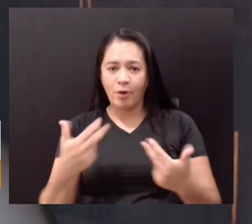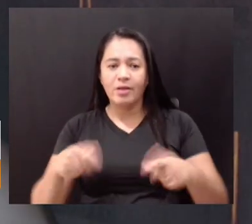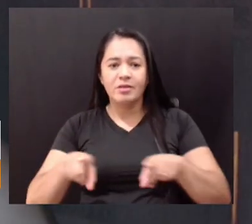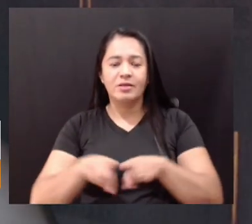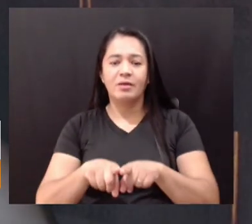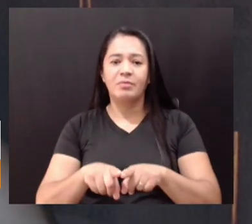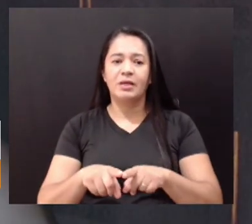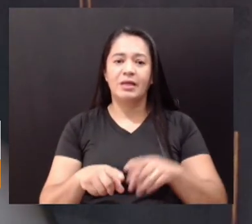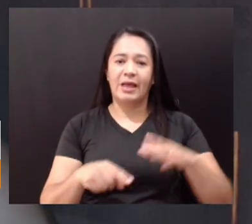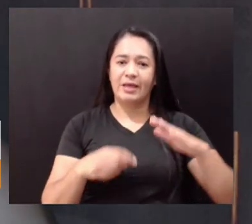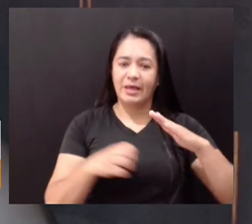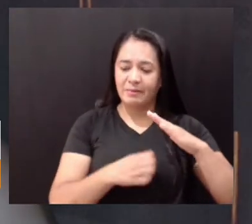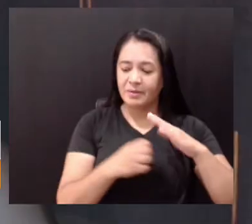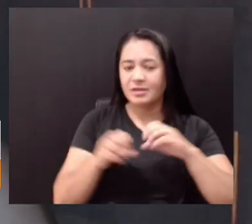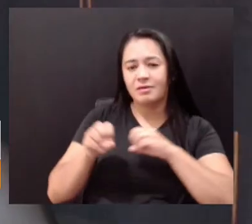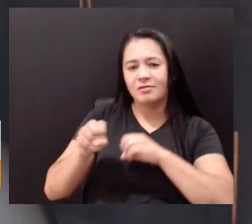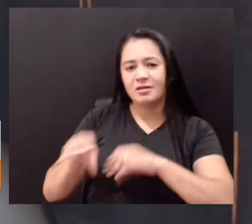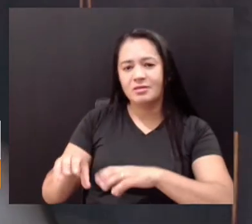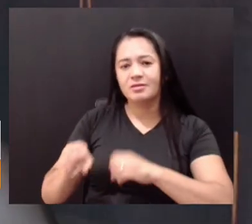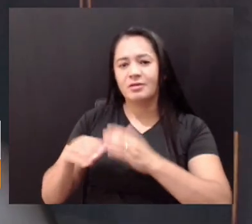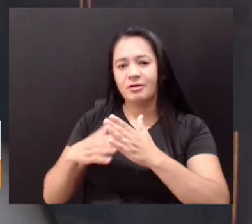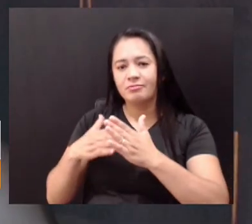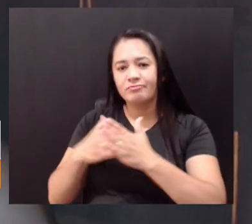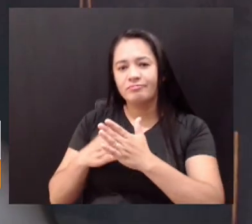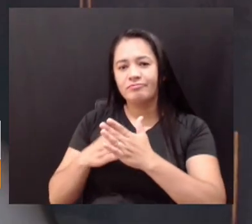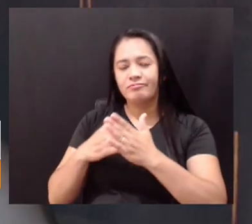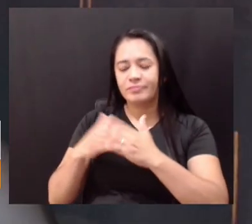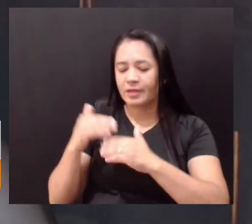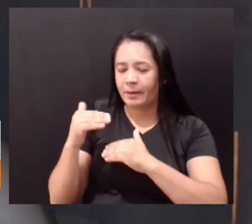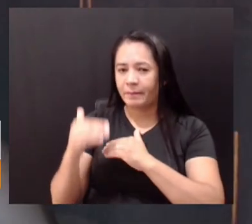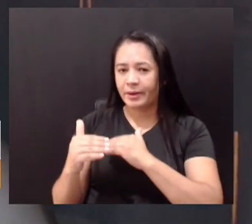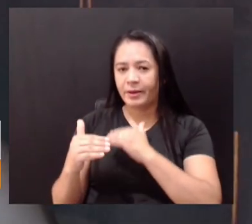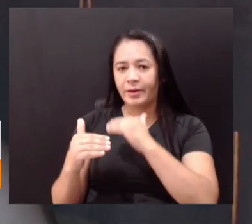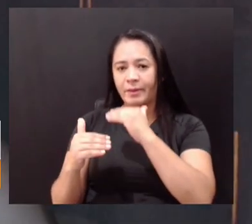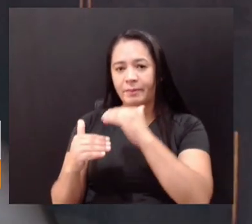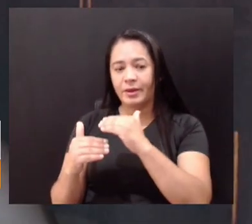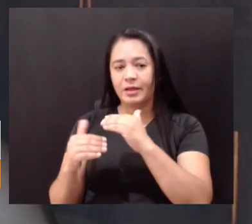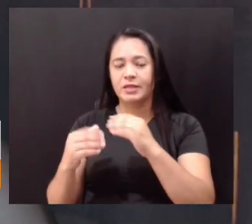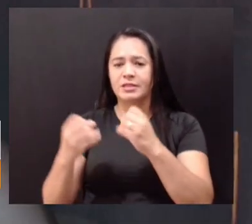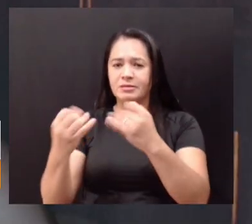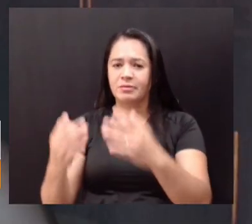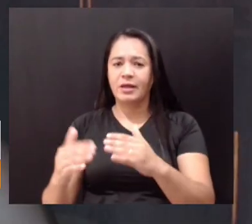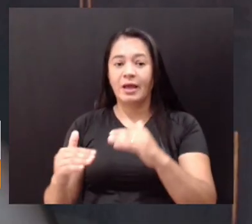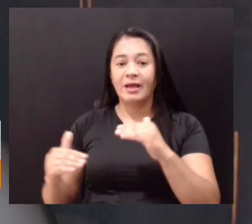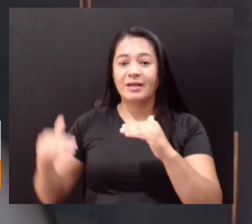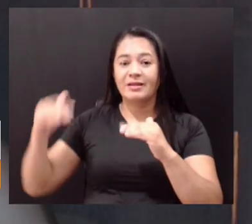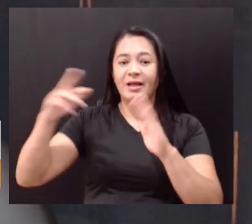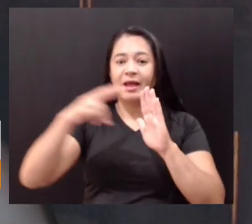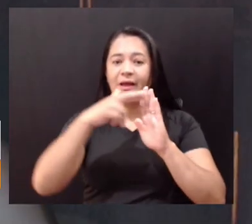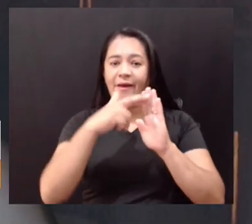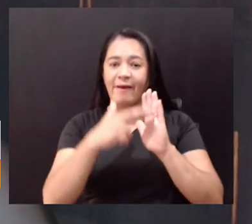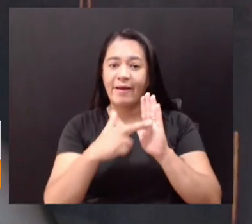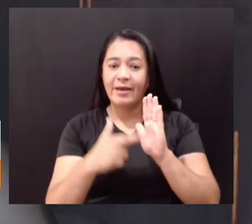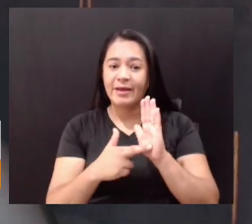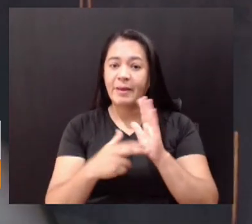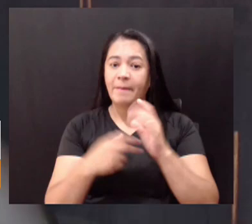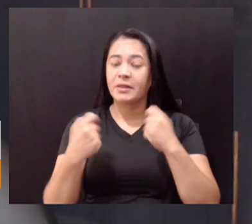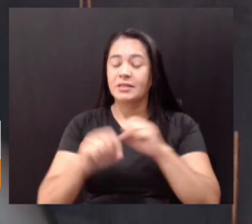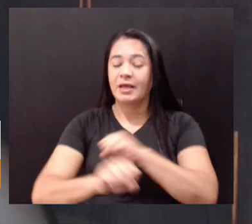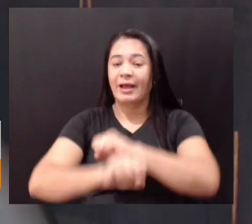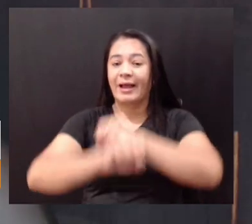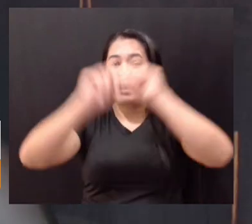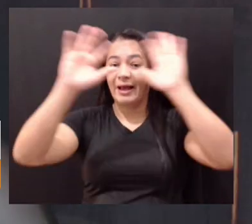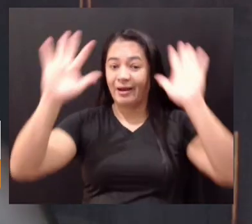né, esses limites, o que que é hierarquia, como é que as regras têm que ser muito bem estabelecidas, como é que são